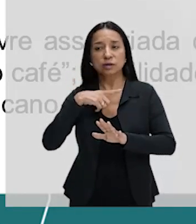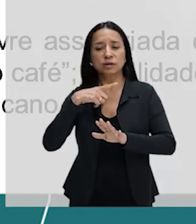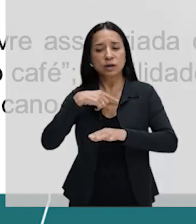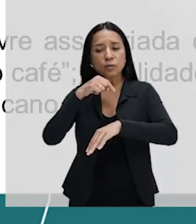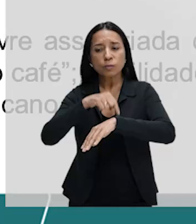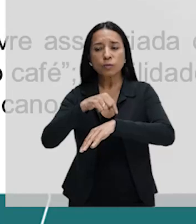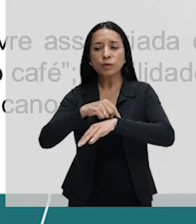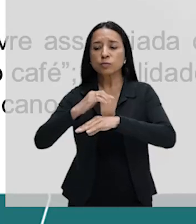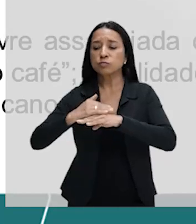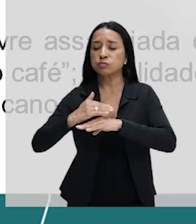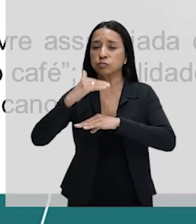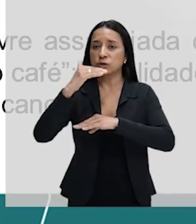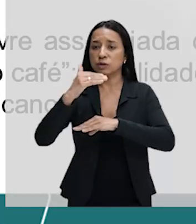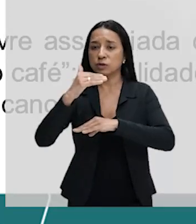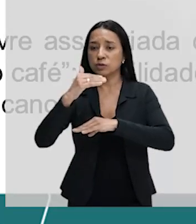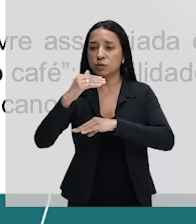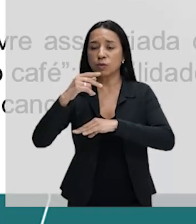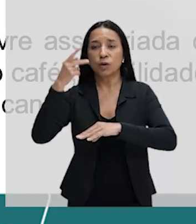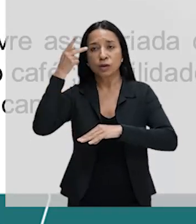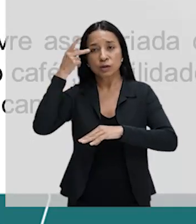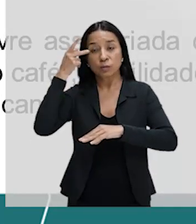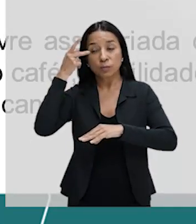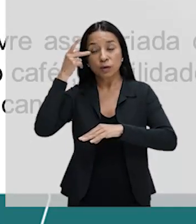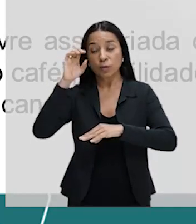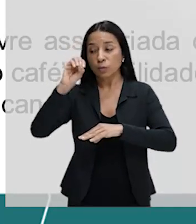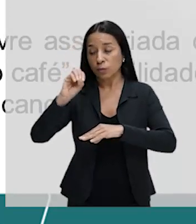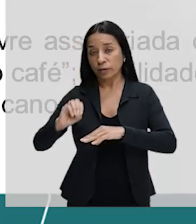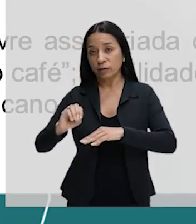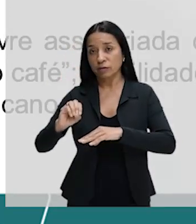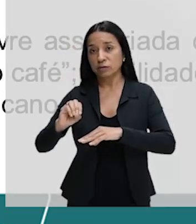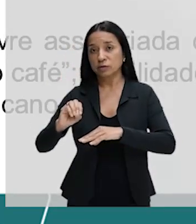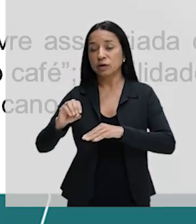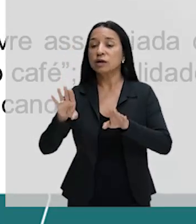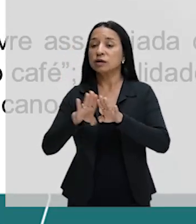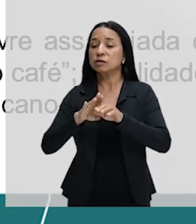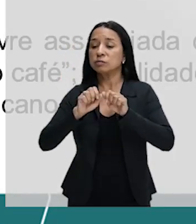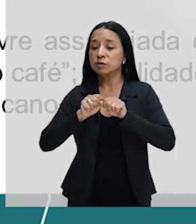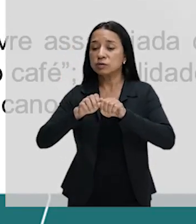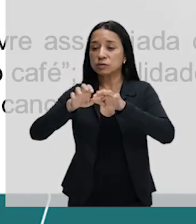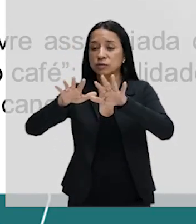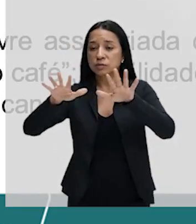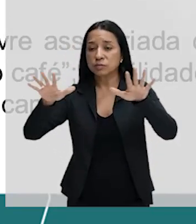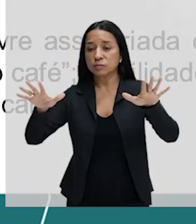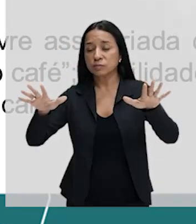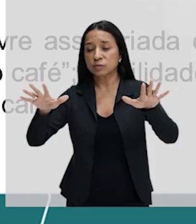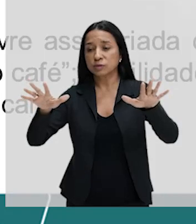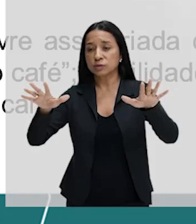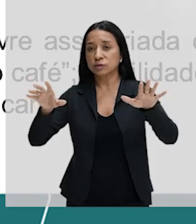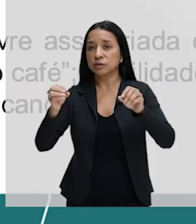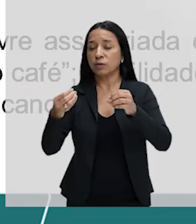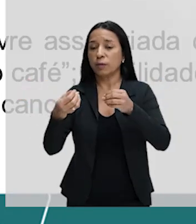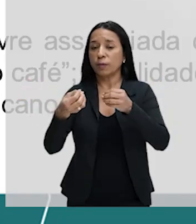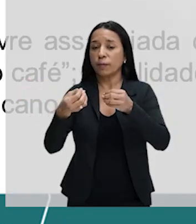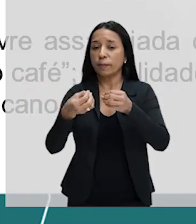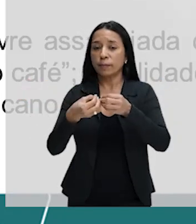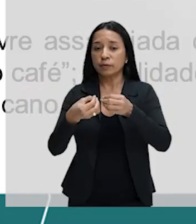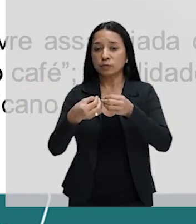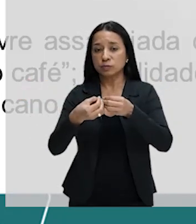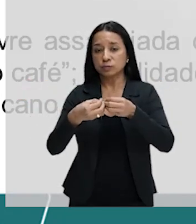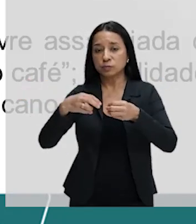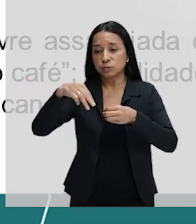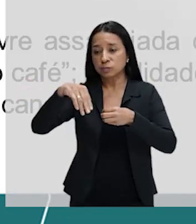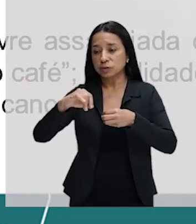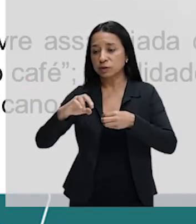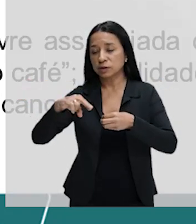destaque maior no Oeste Paulista e ele chega até se expandir para a Zona da Mata, na região